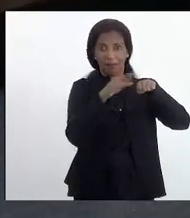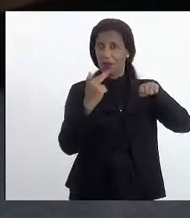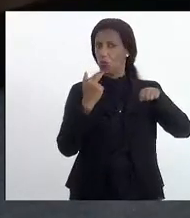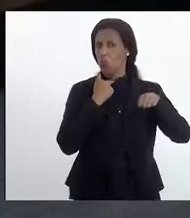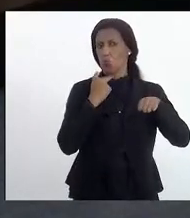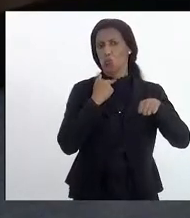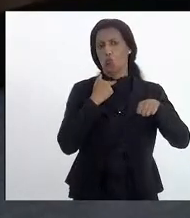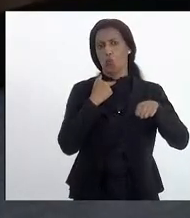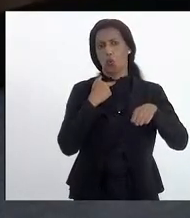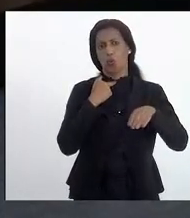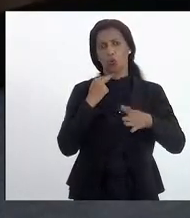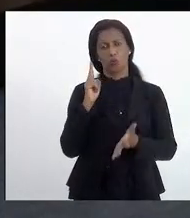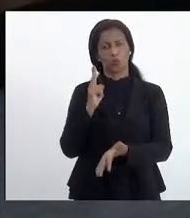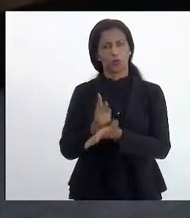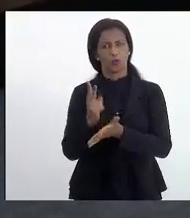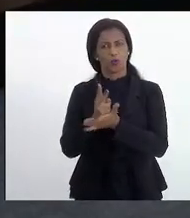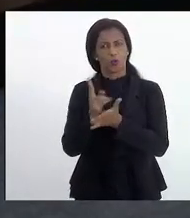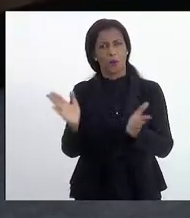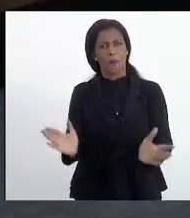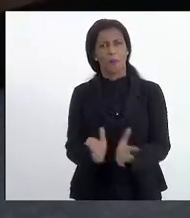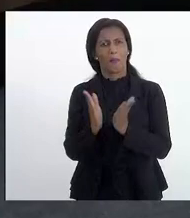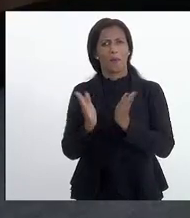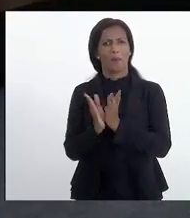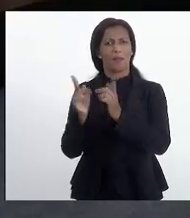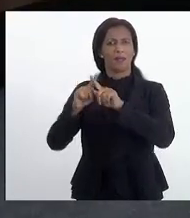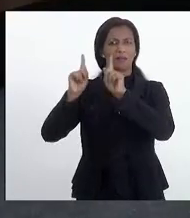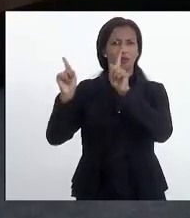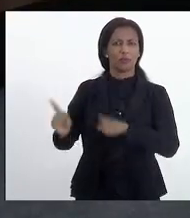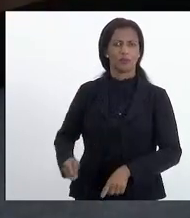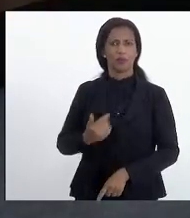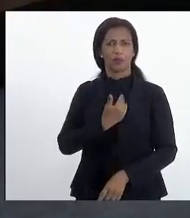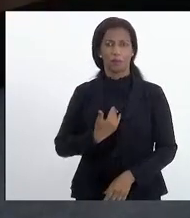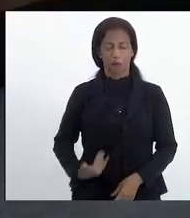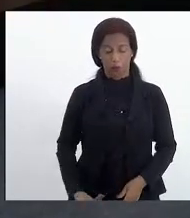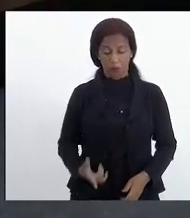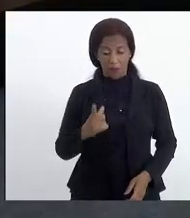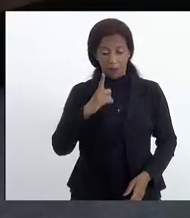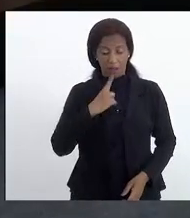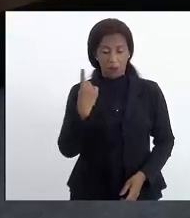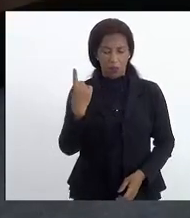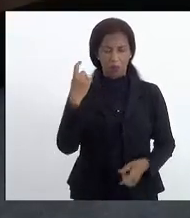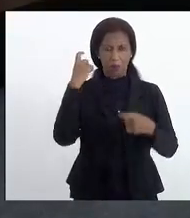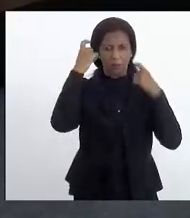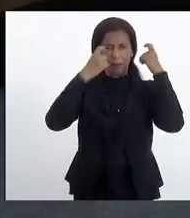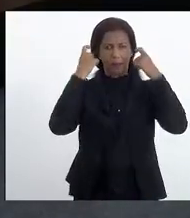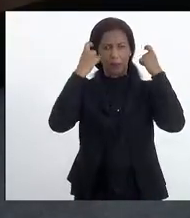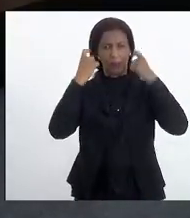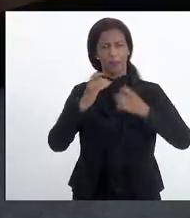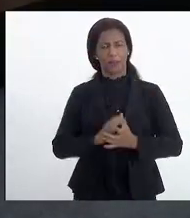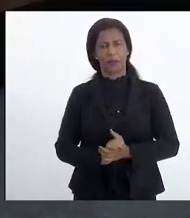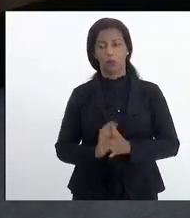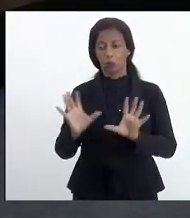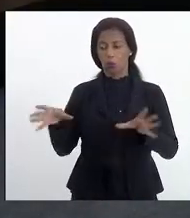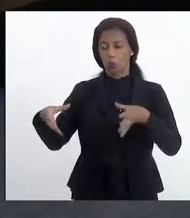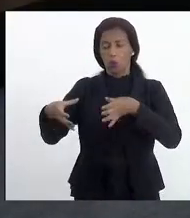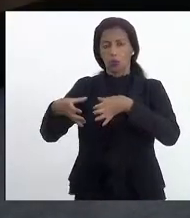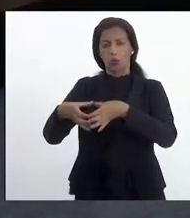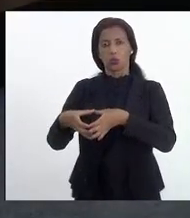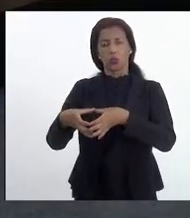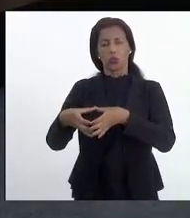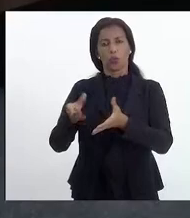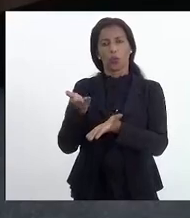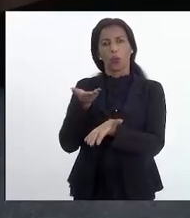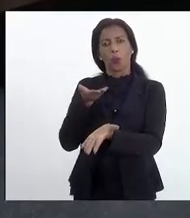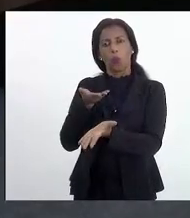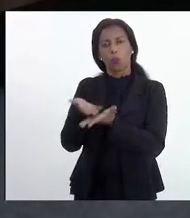continue o processo de empobrecimento dos servidores. Mas eu tenho uma preocupação com o conjunto das medidas